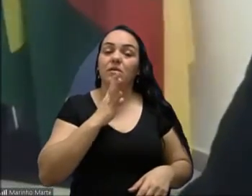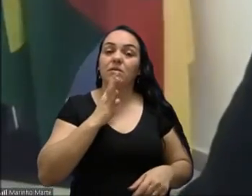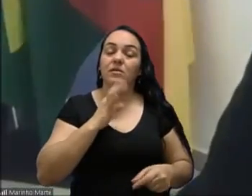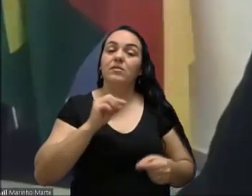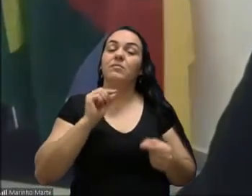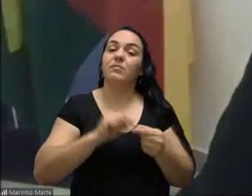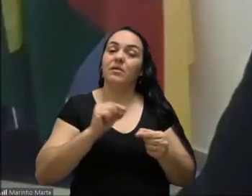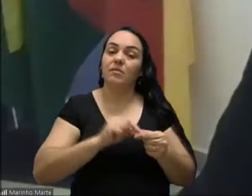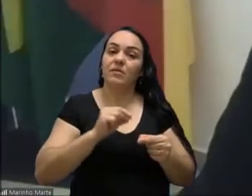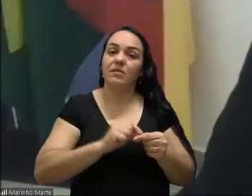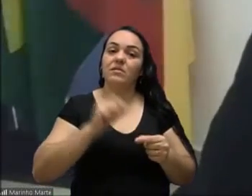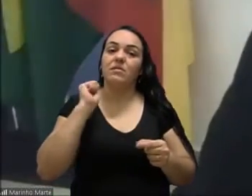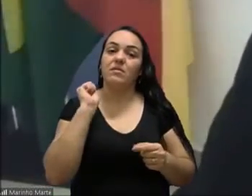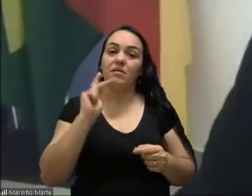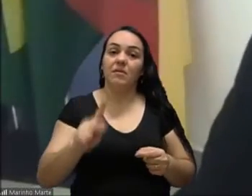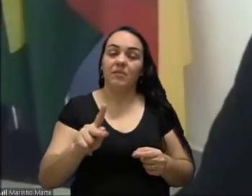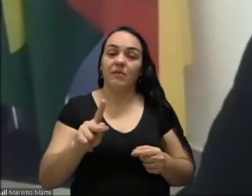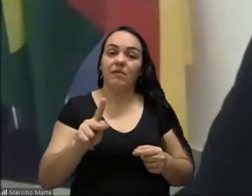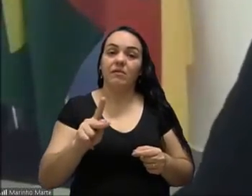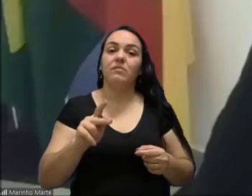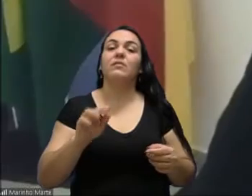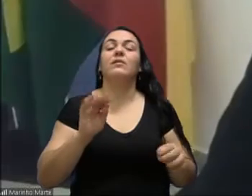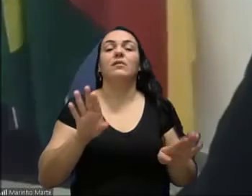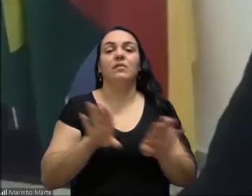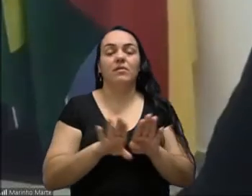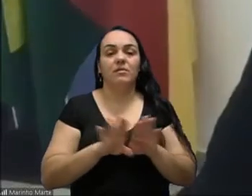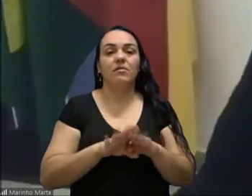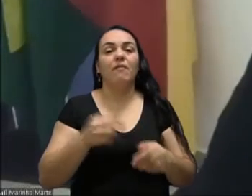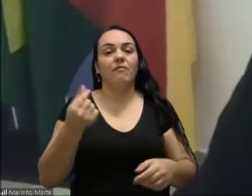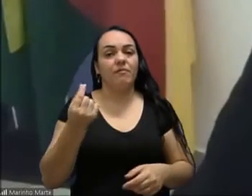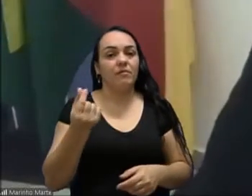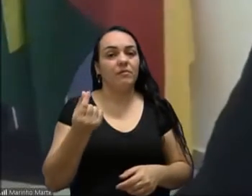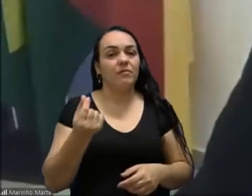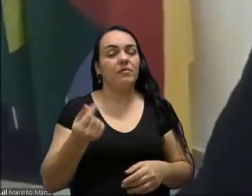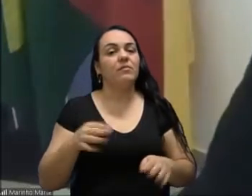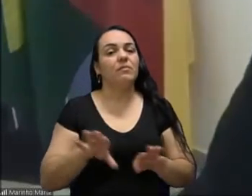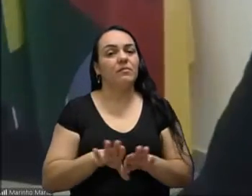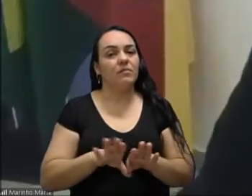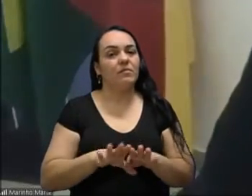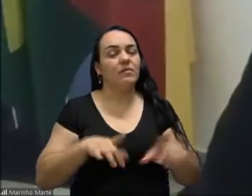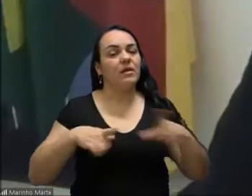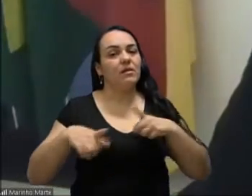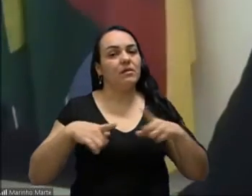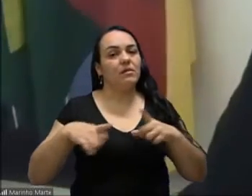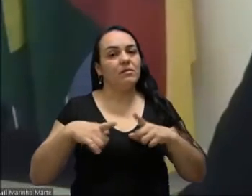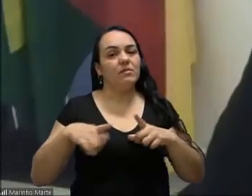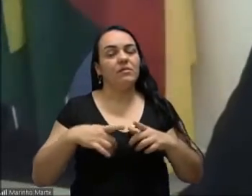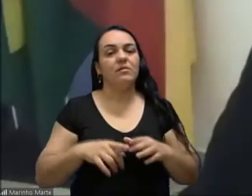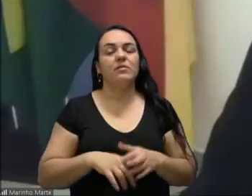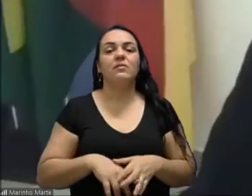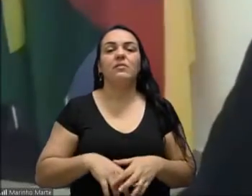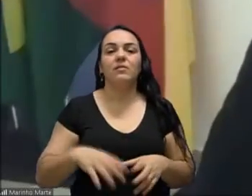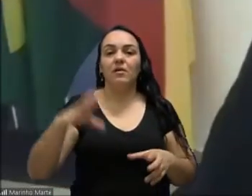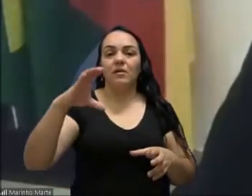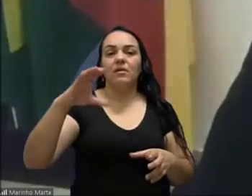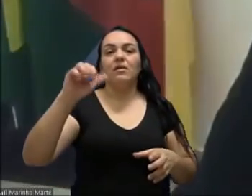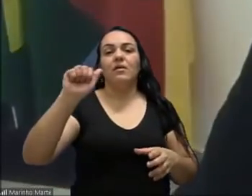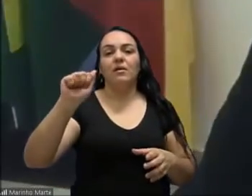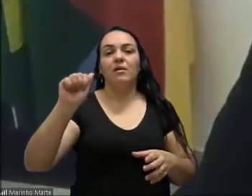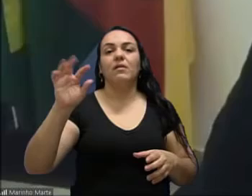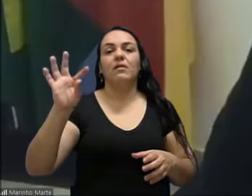previdenciados previdenciários financeiros e funcionais da declaração de acidente